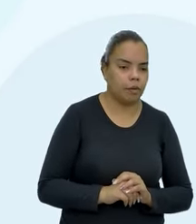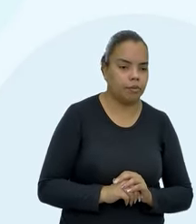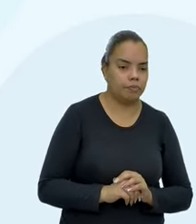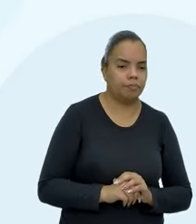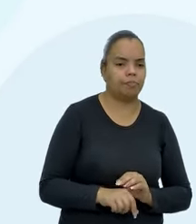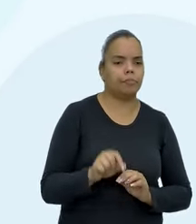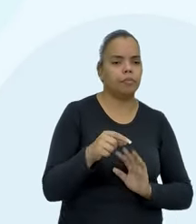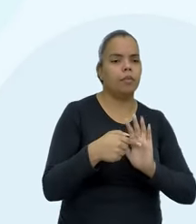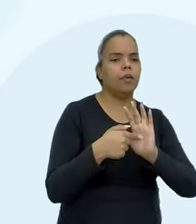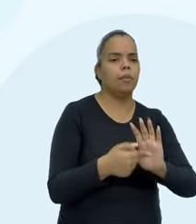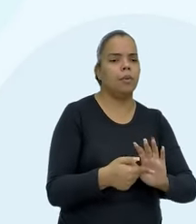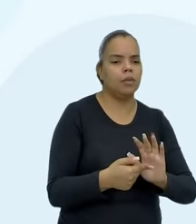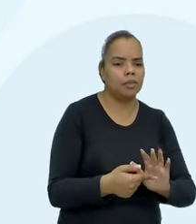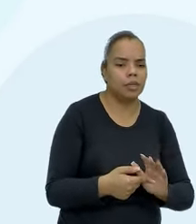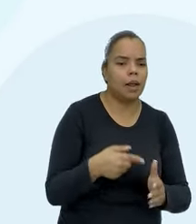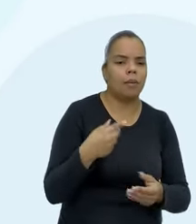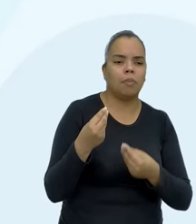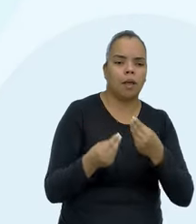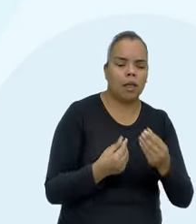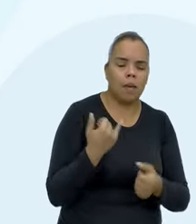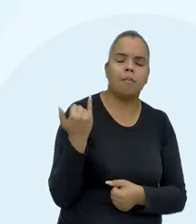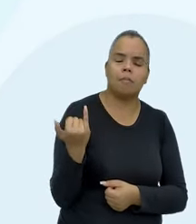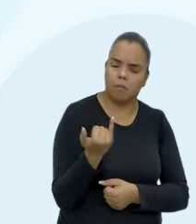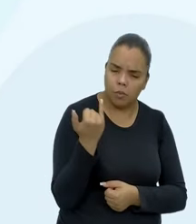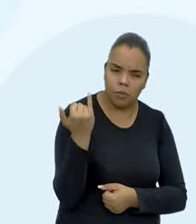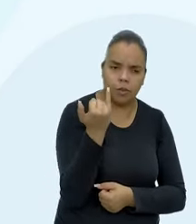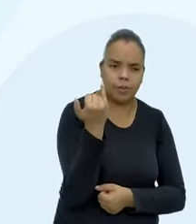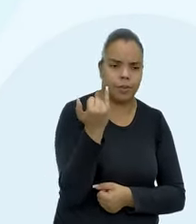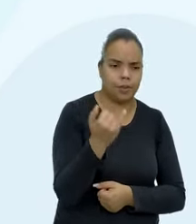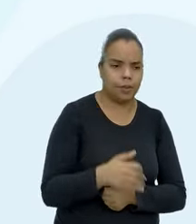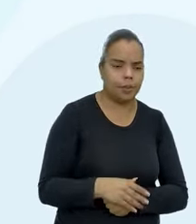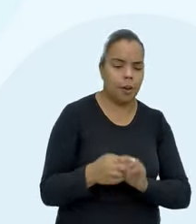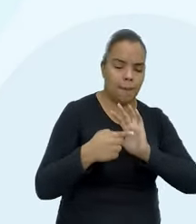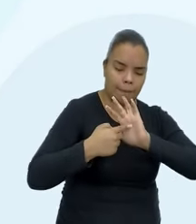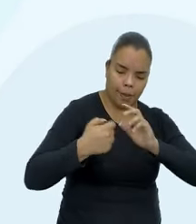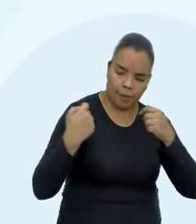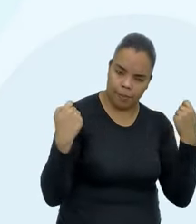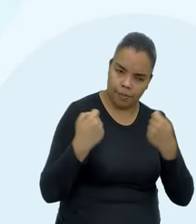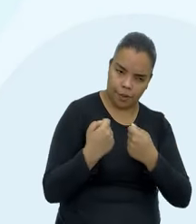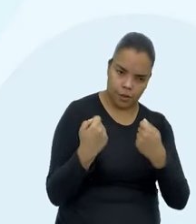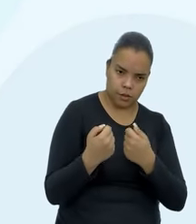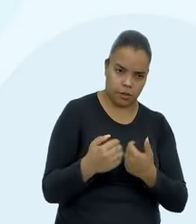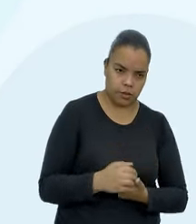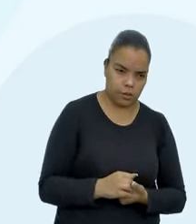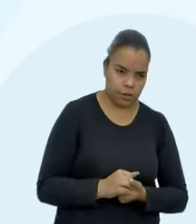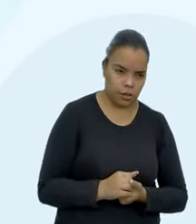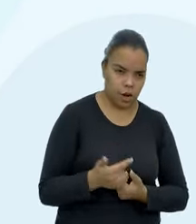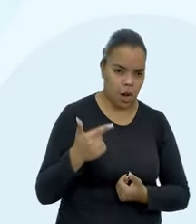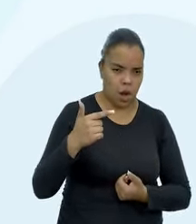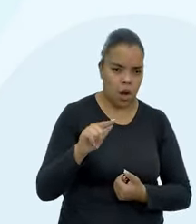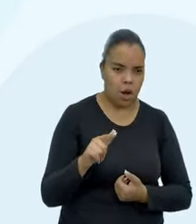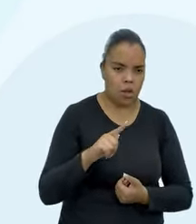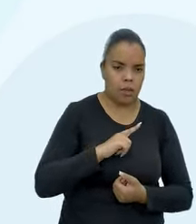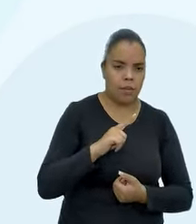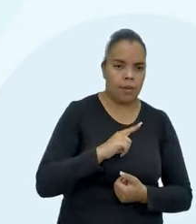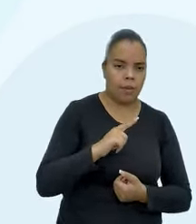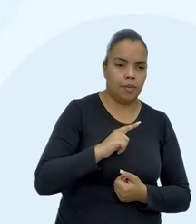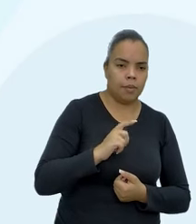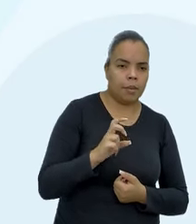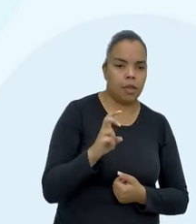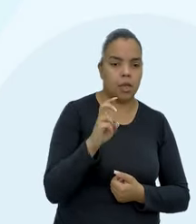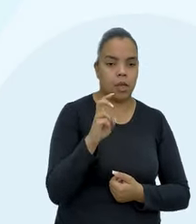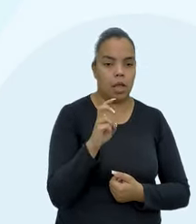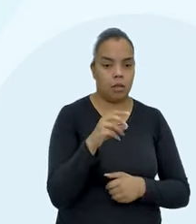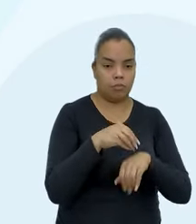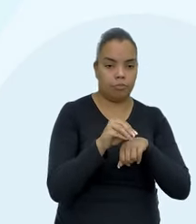mostrar isso concretamente é muito importante outra situação aqui também nas das frações a simplificação das